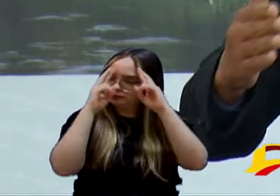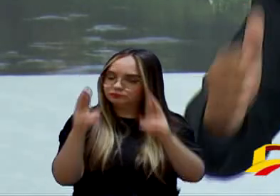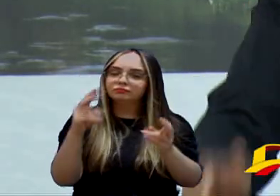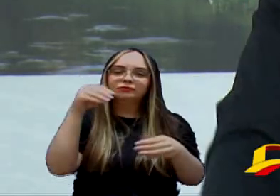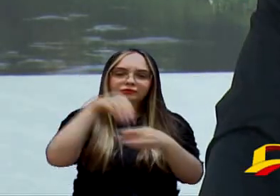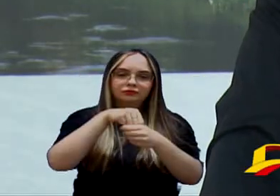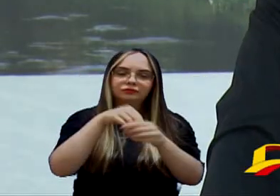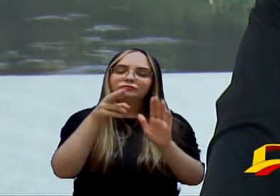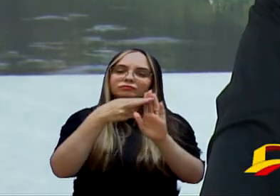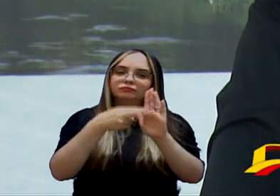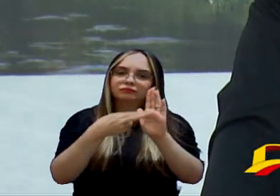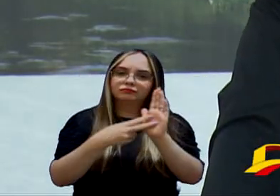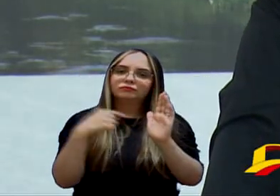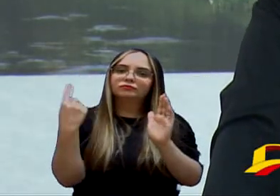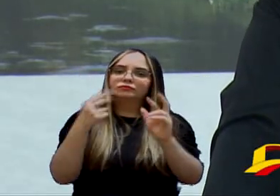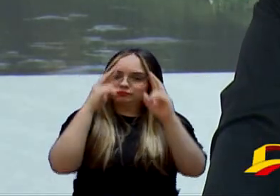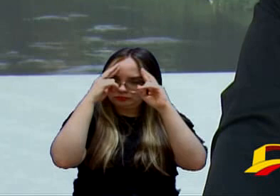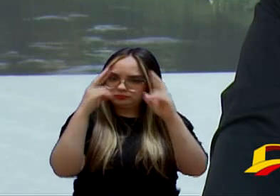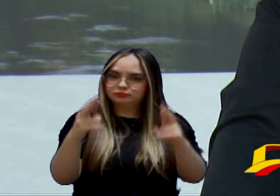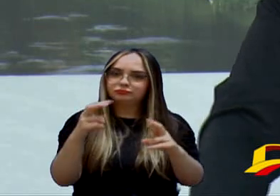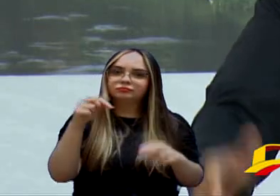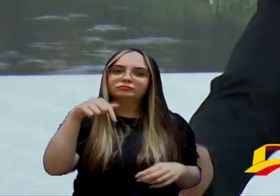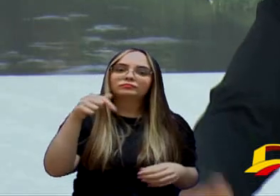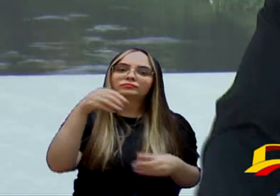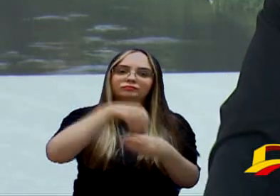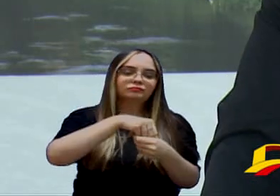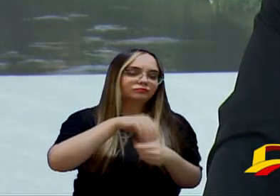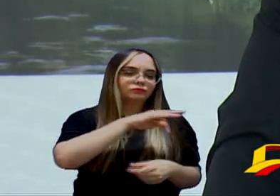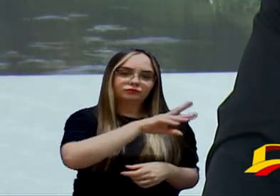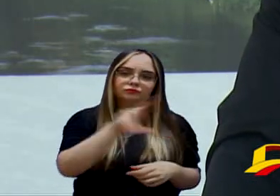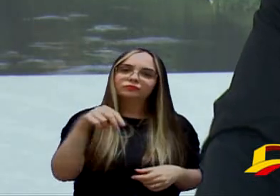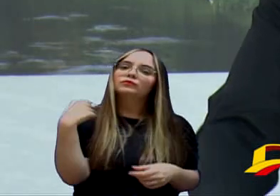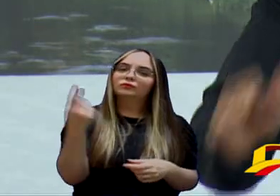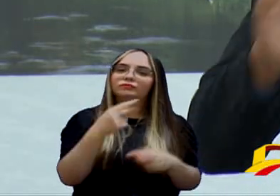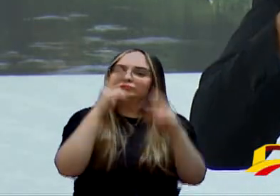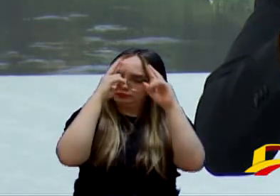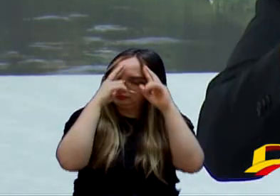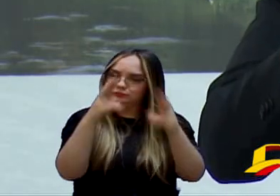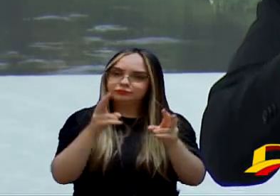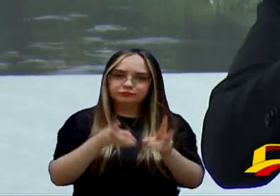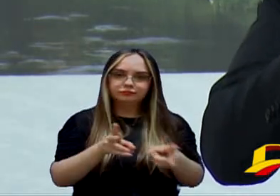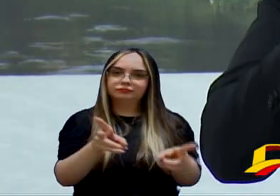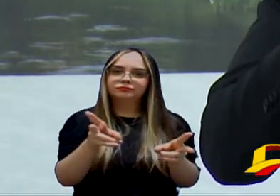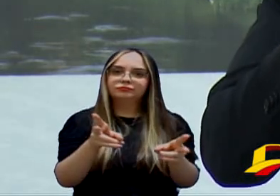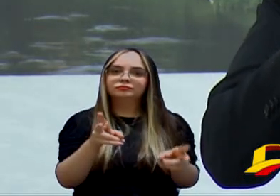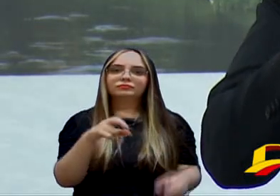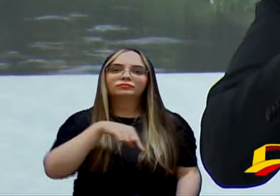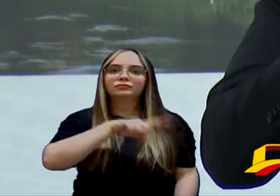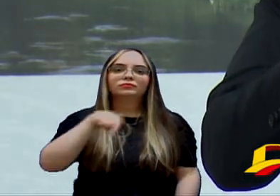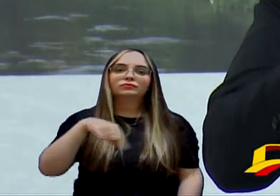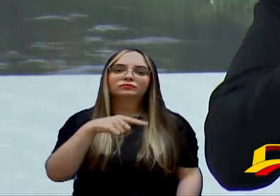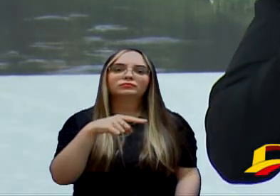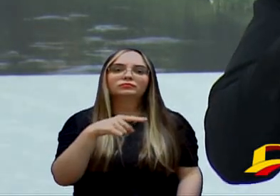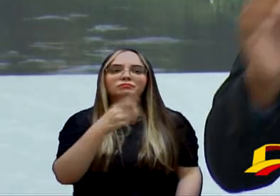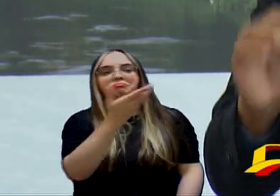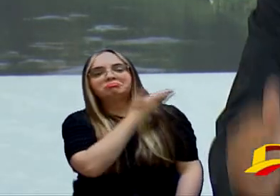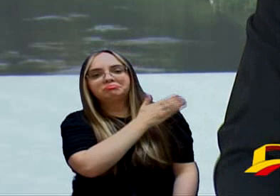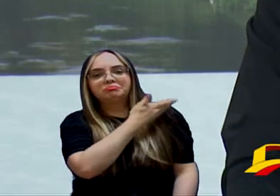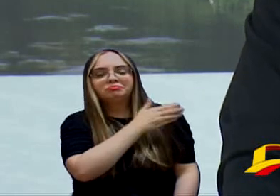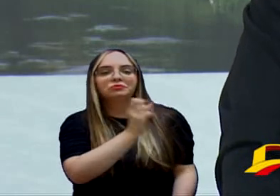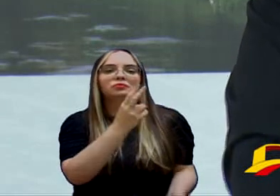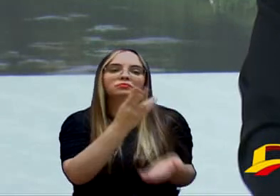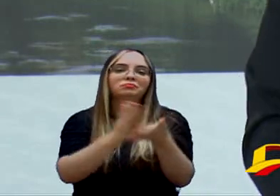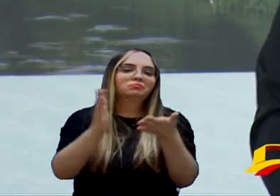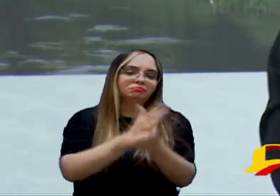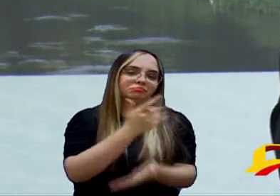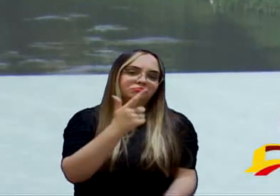regramento Salatiel que é posto para todos sem nenhum tipo de diferenciação